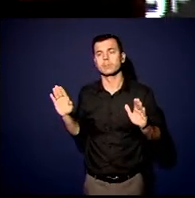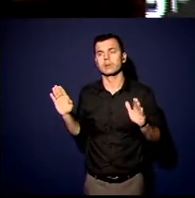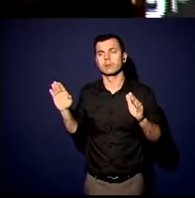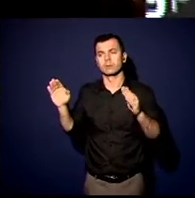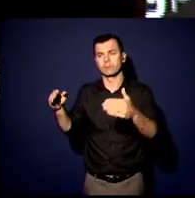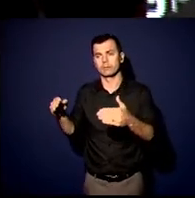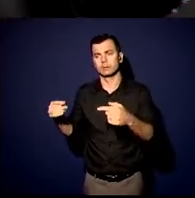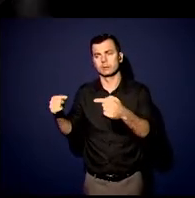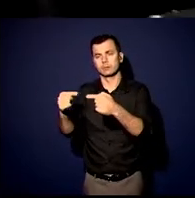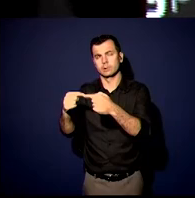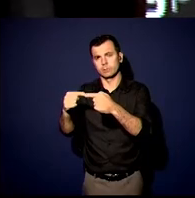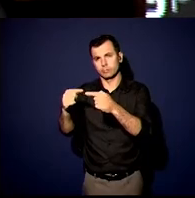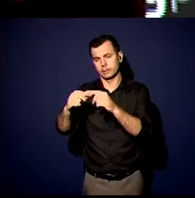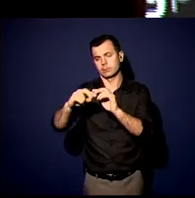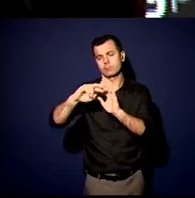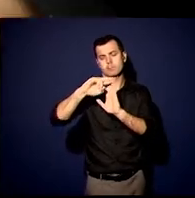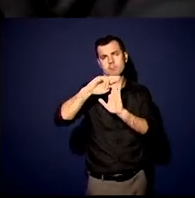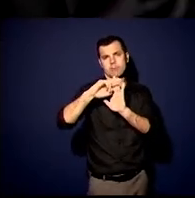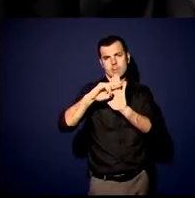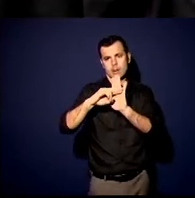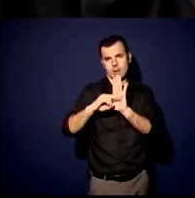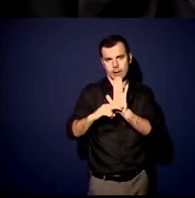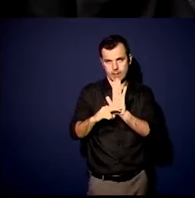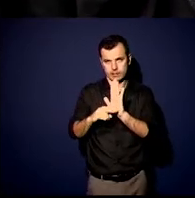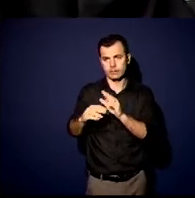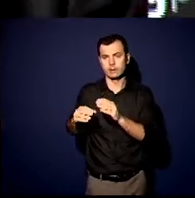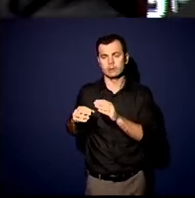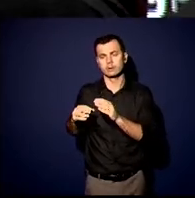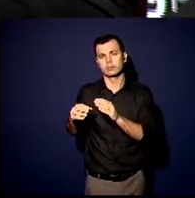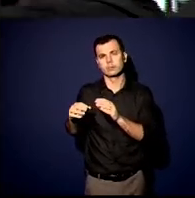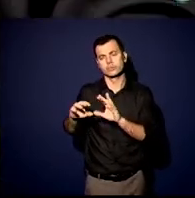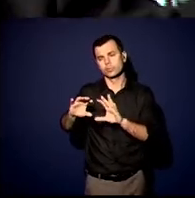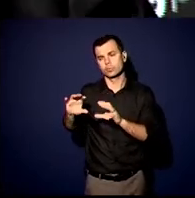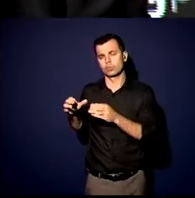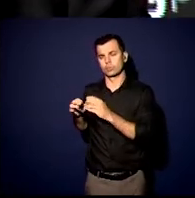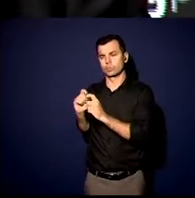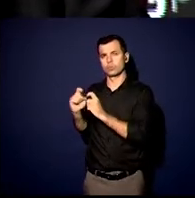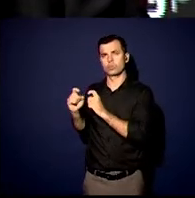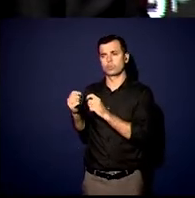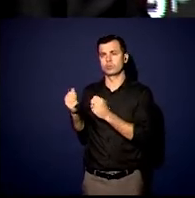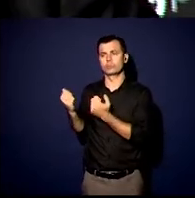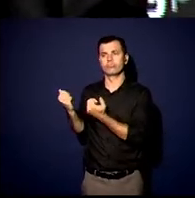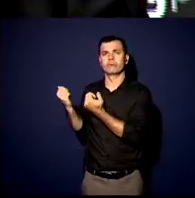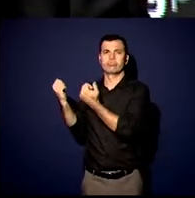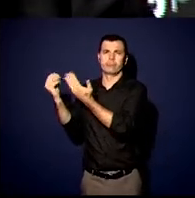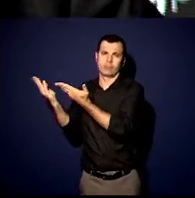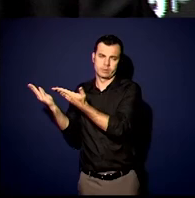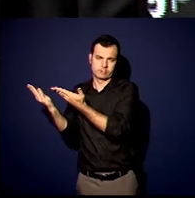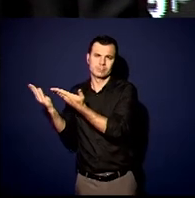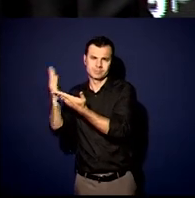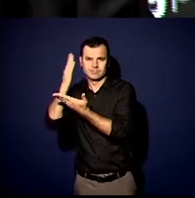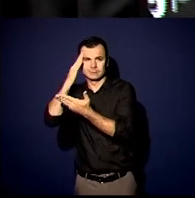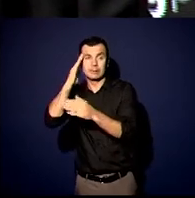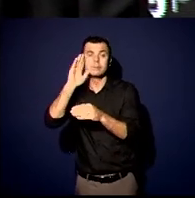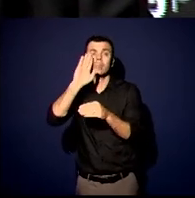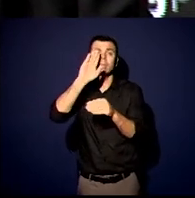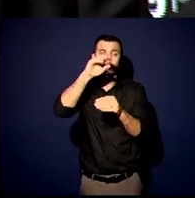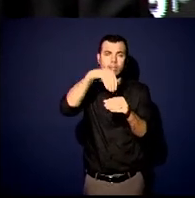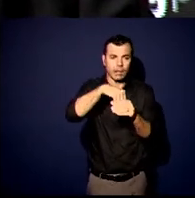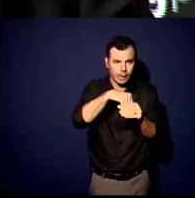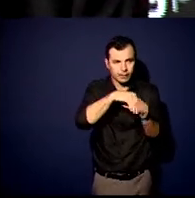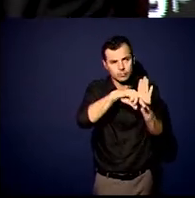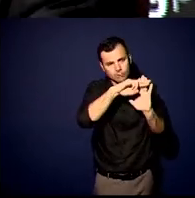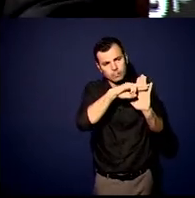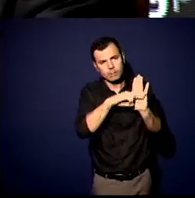heteroregulamentadora né uma regulamentação externa e não apenas a auto-regulação é claro que a auto-regulação pode ser interessante